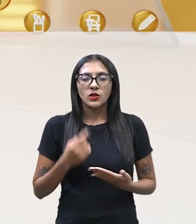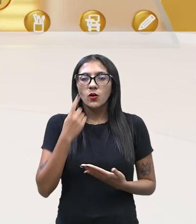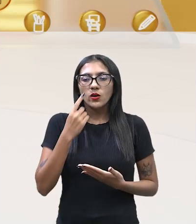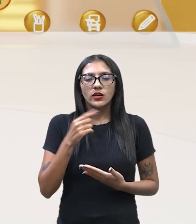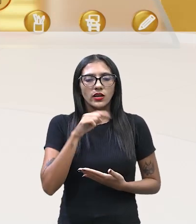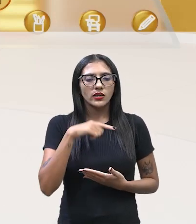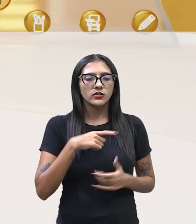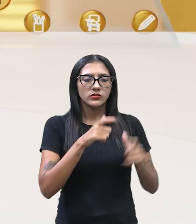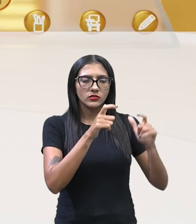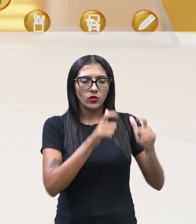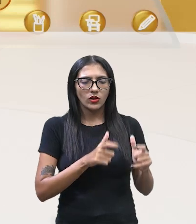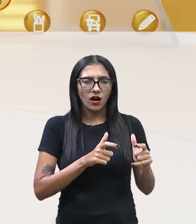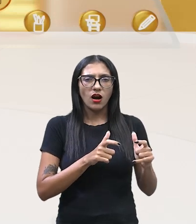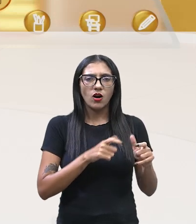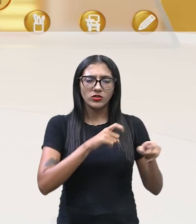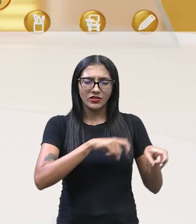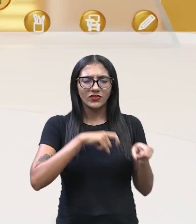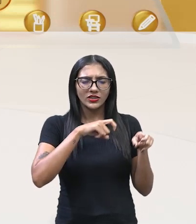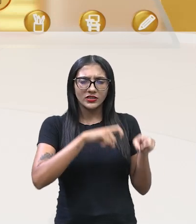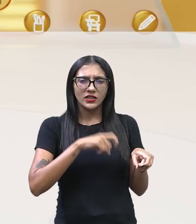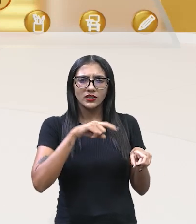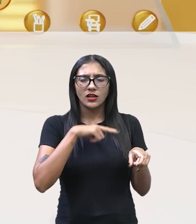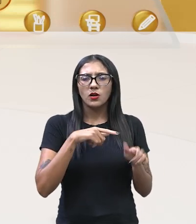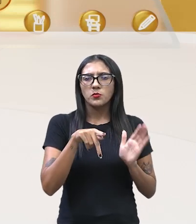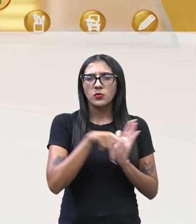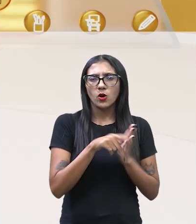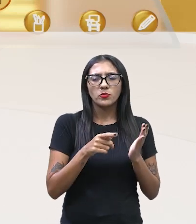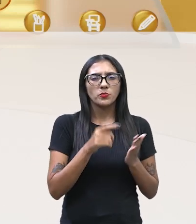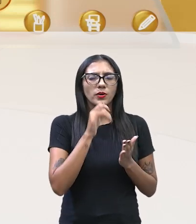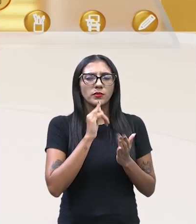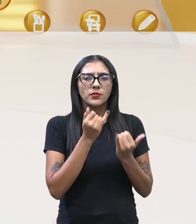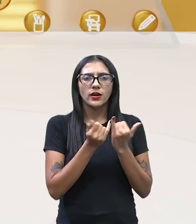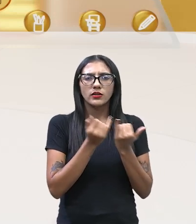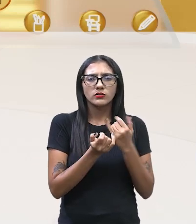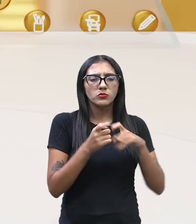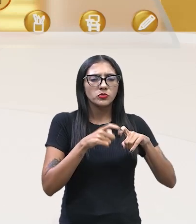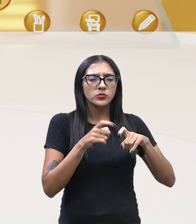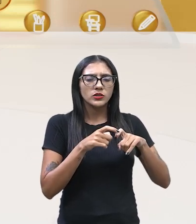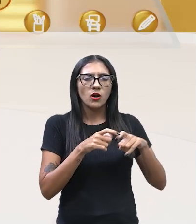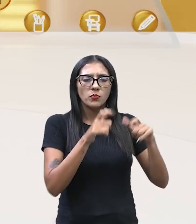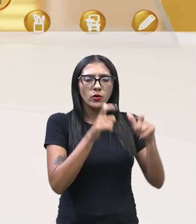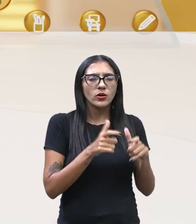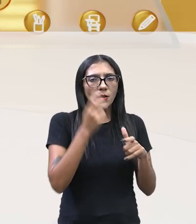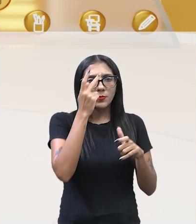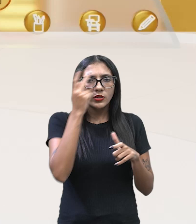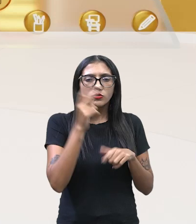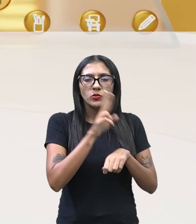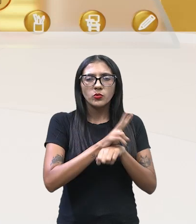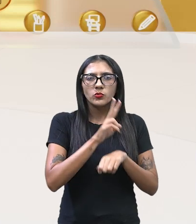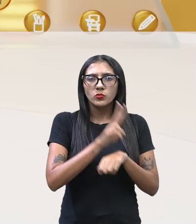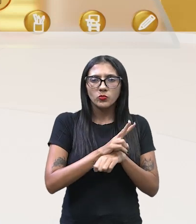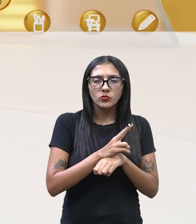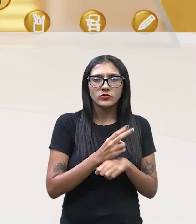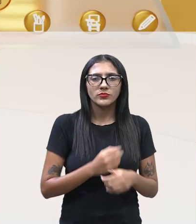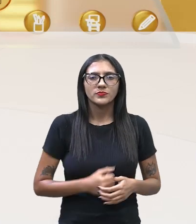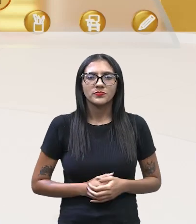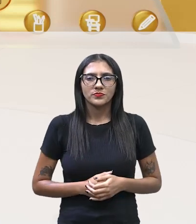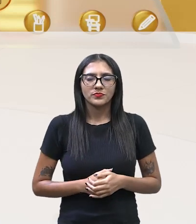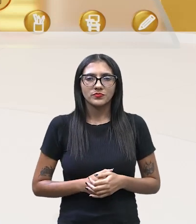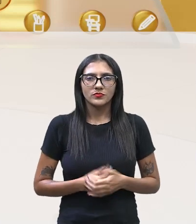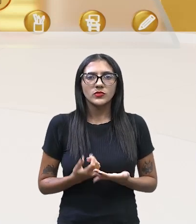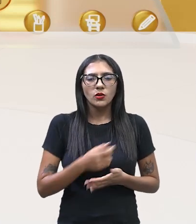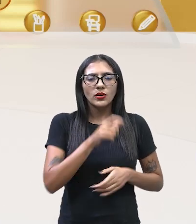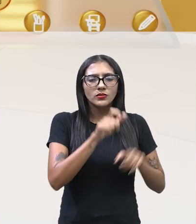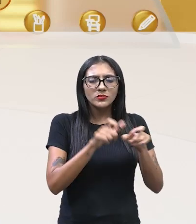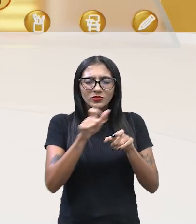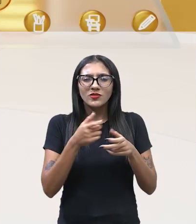que é um exemplo muito bom, né? Exatamente pela questão do lado social, né? Além deles venderem